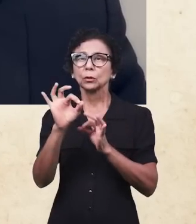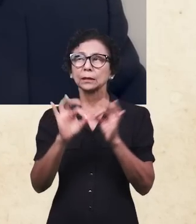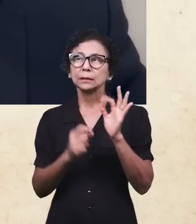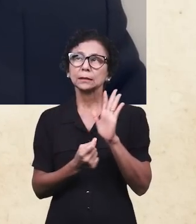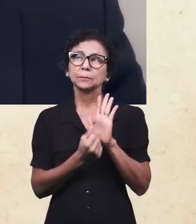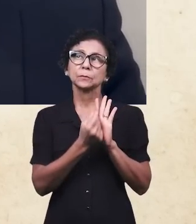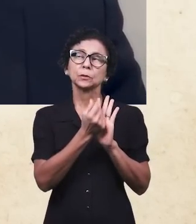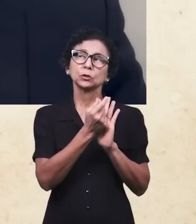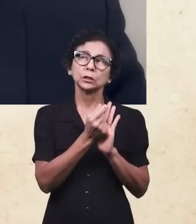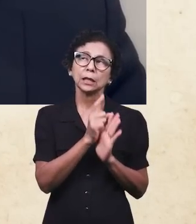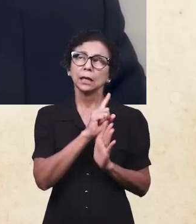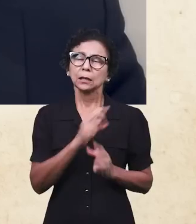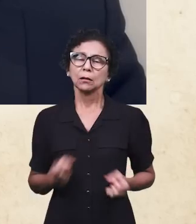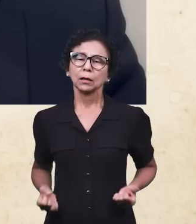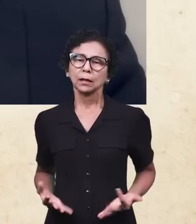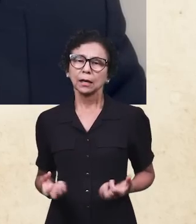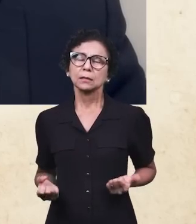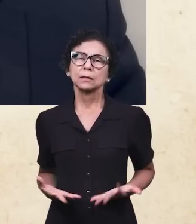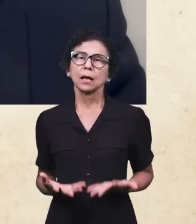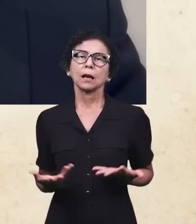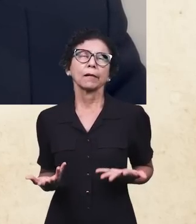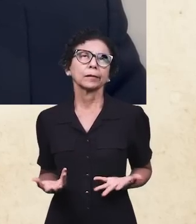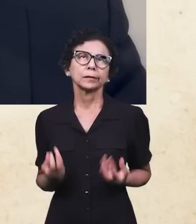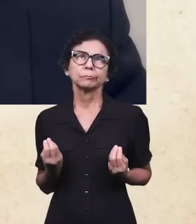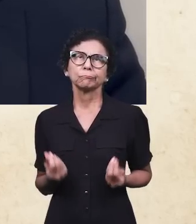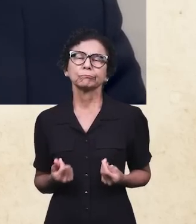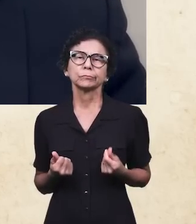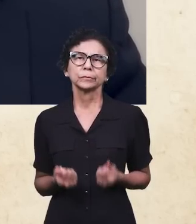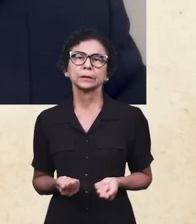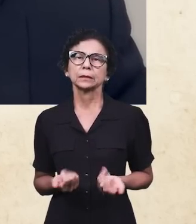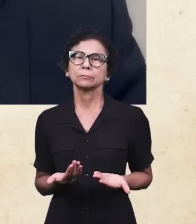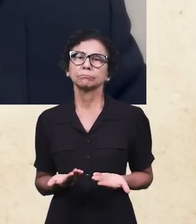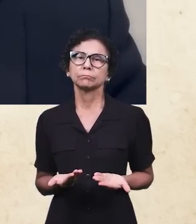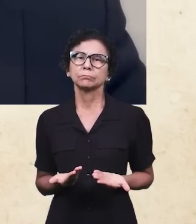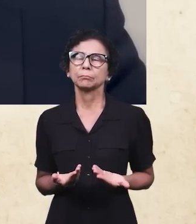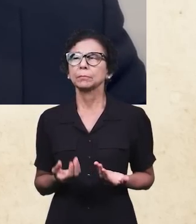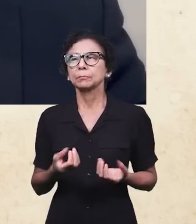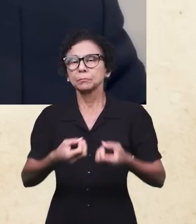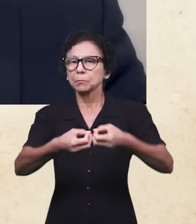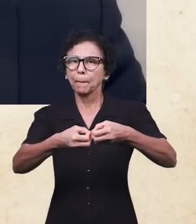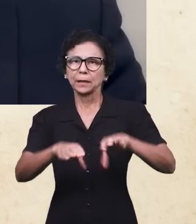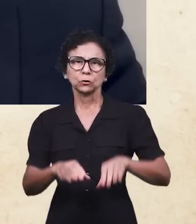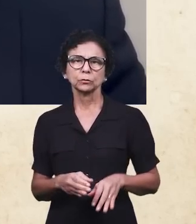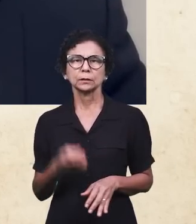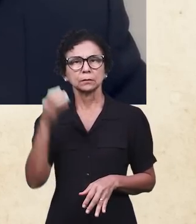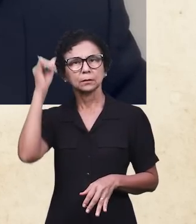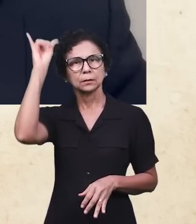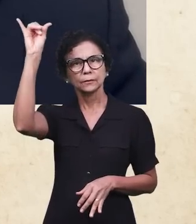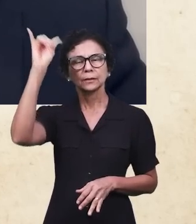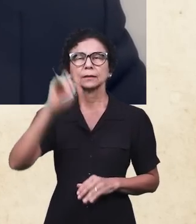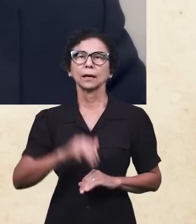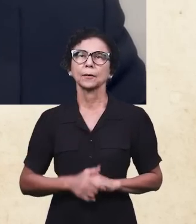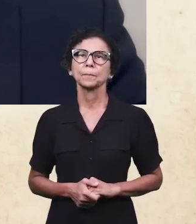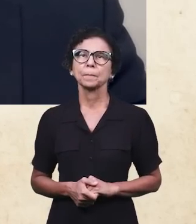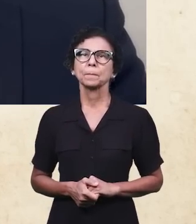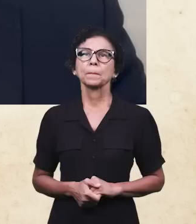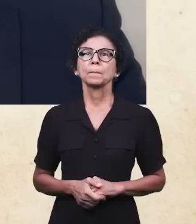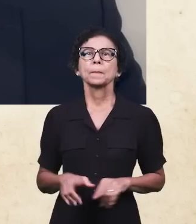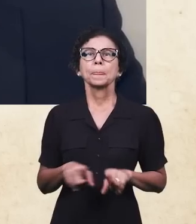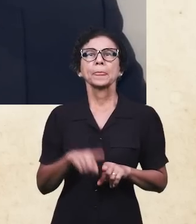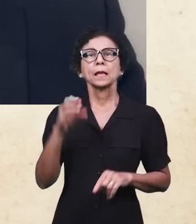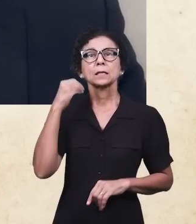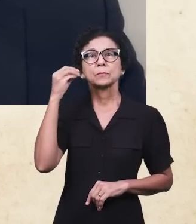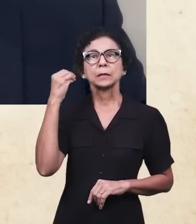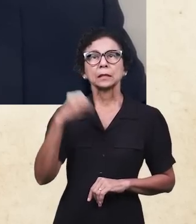fazer com o dinheiro e não gastar de uma forma que não iria me ajudar. Então, uma grande experiência que eu tenho também é